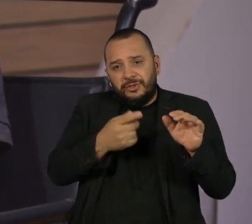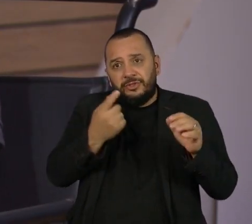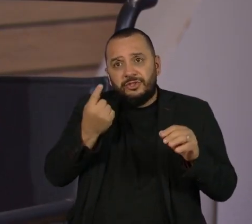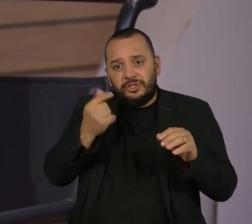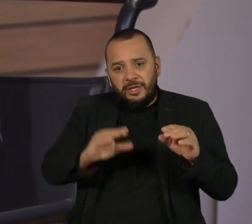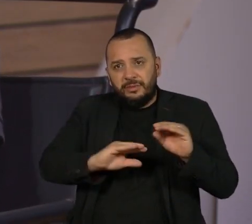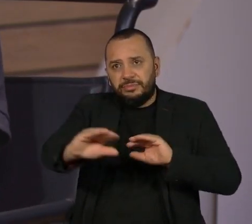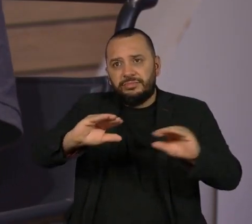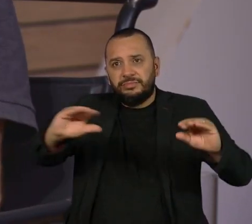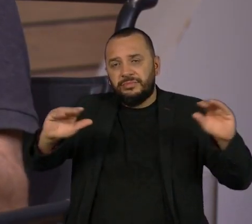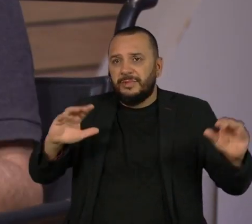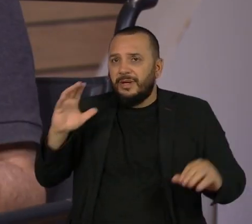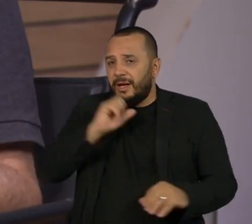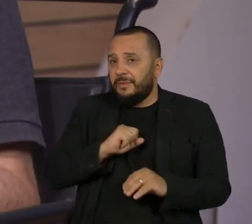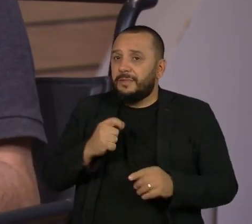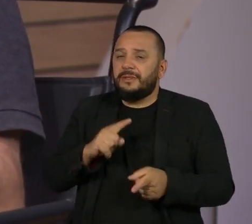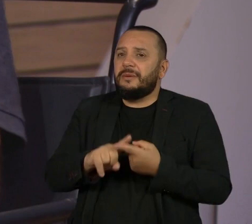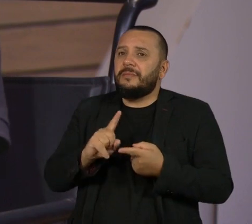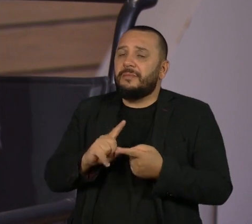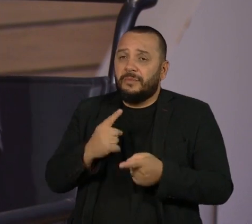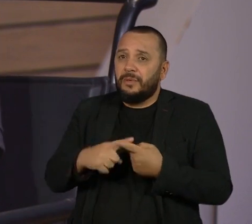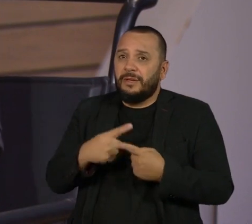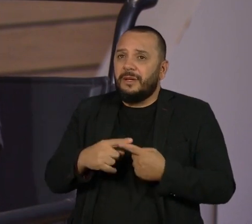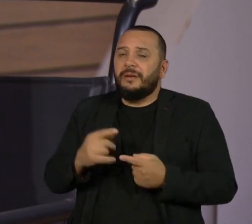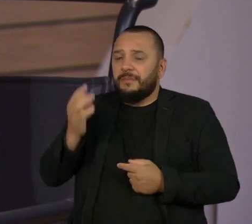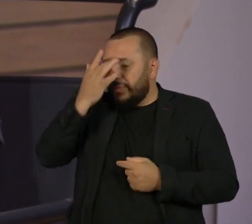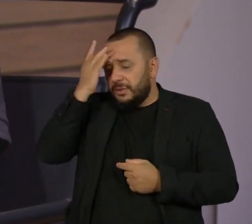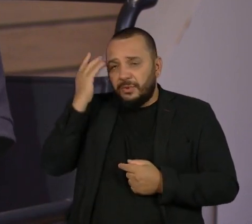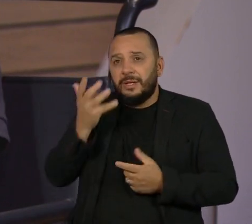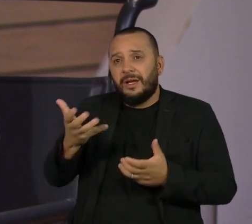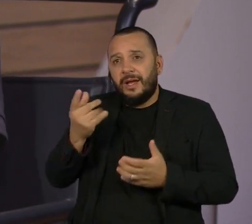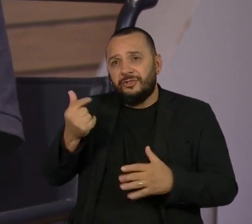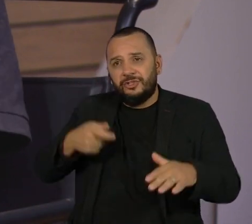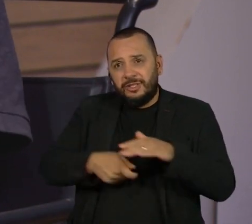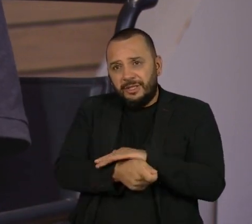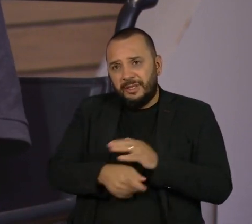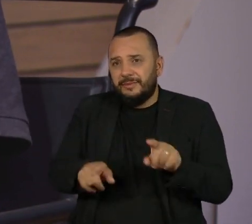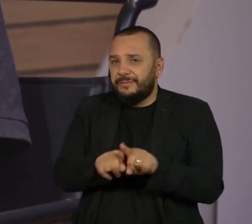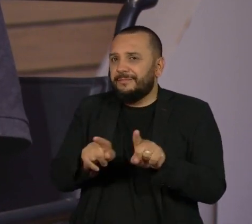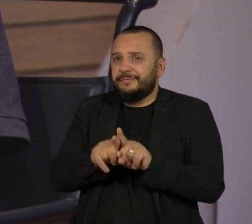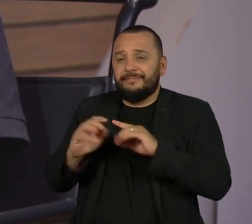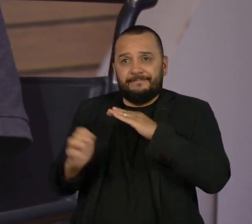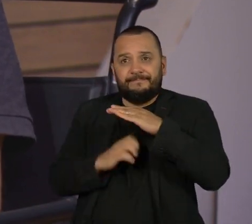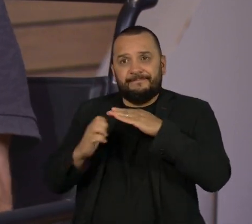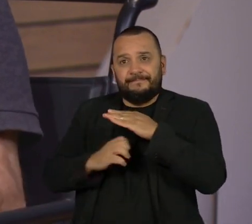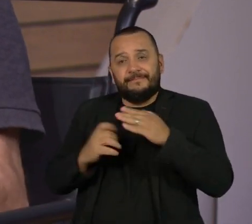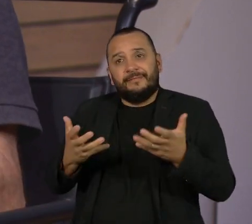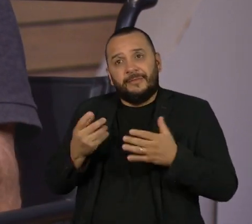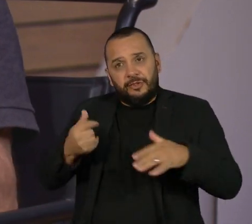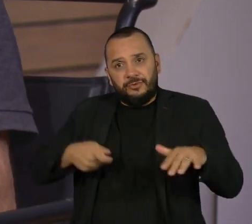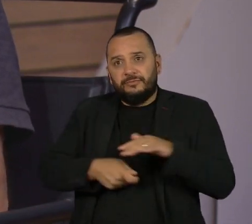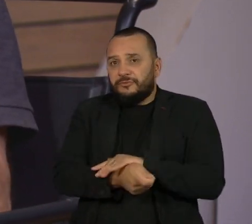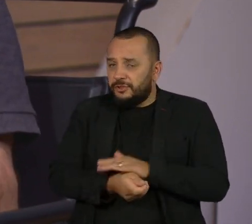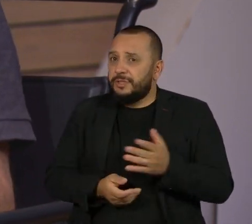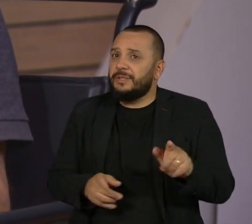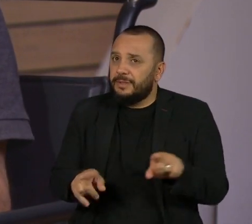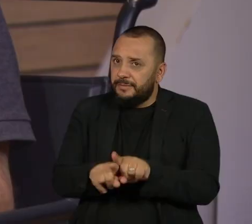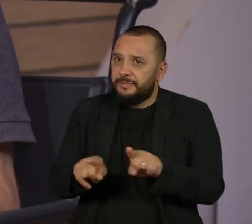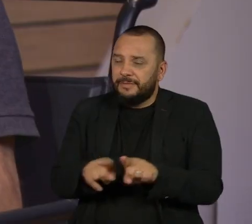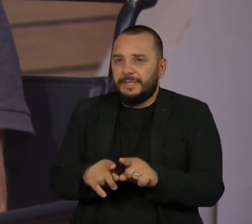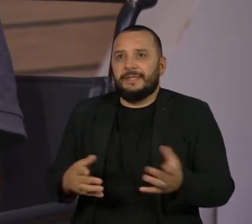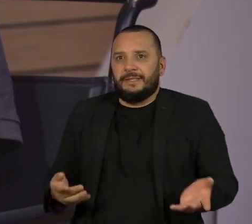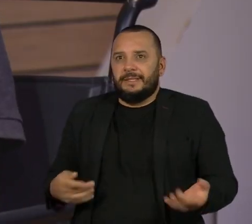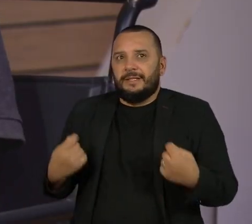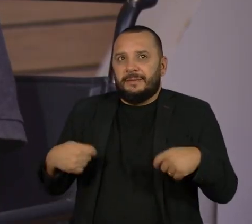principalmente de doação não de governos, de pessoas, de empresas dessa forma. Então, é preciso ter as